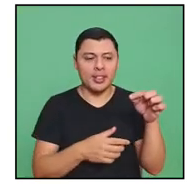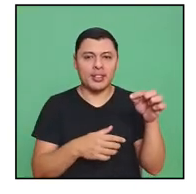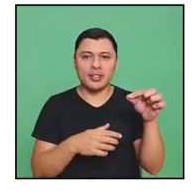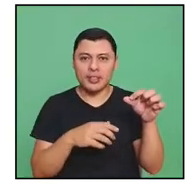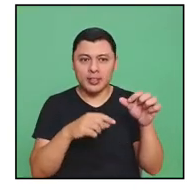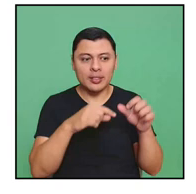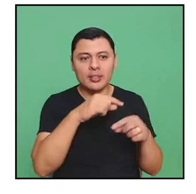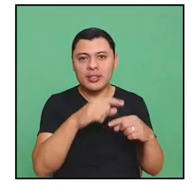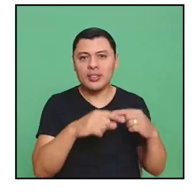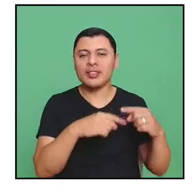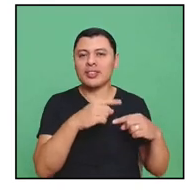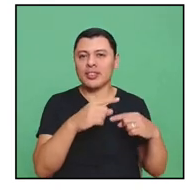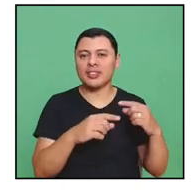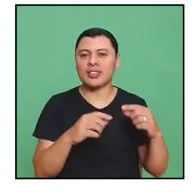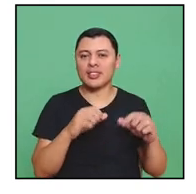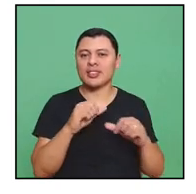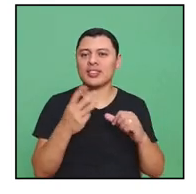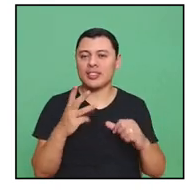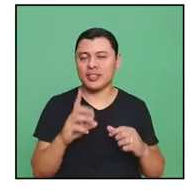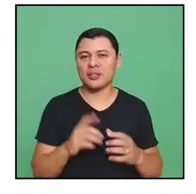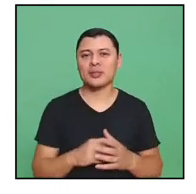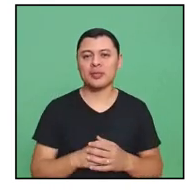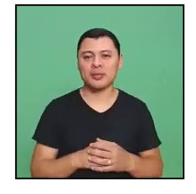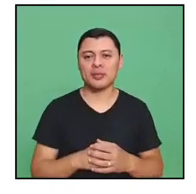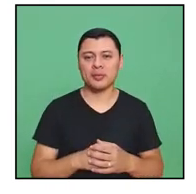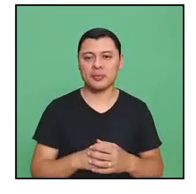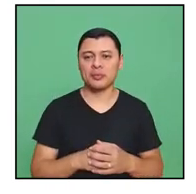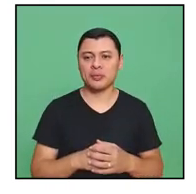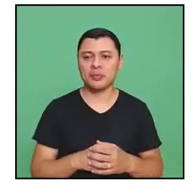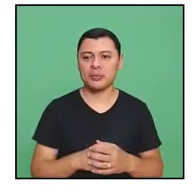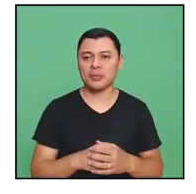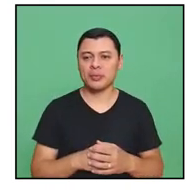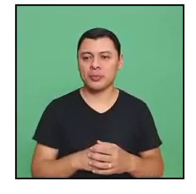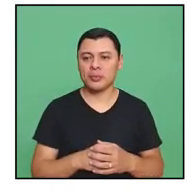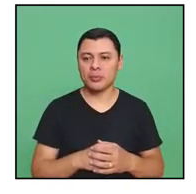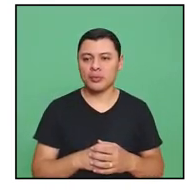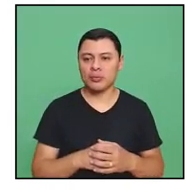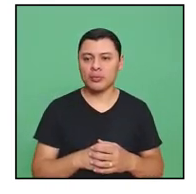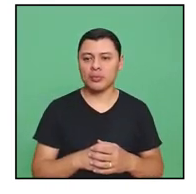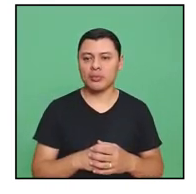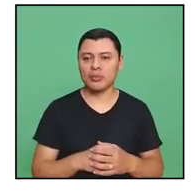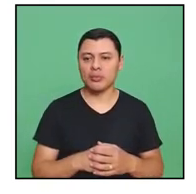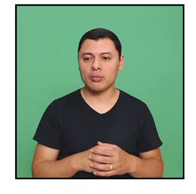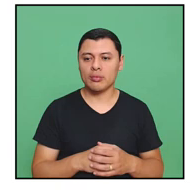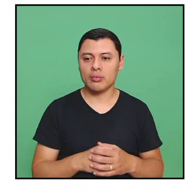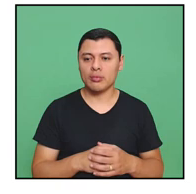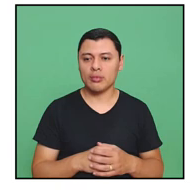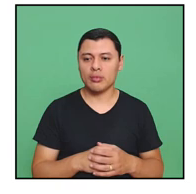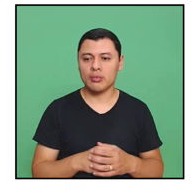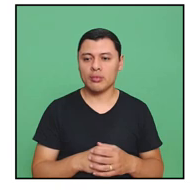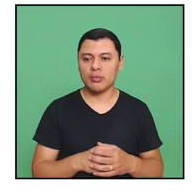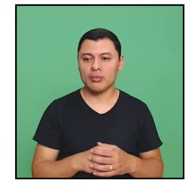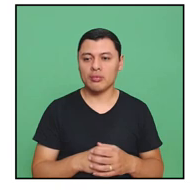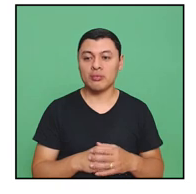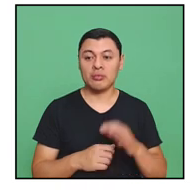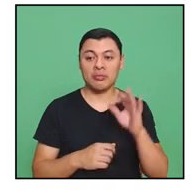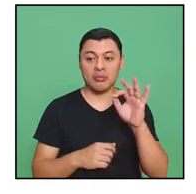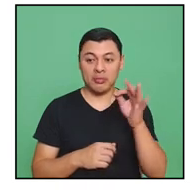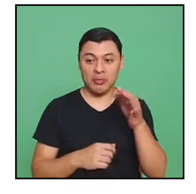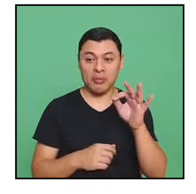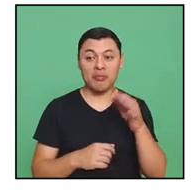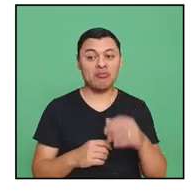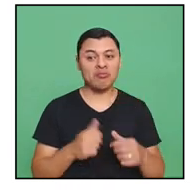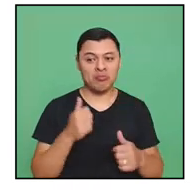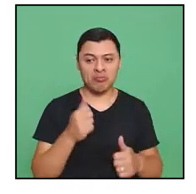distribuir. Tá, Estava mutado, voltei. Aí tem mais